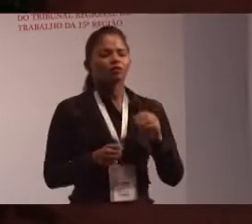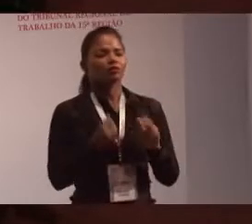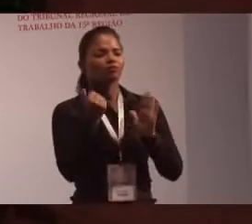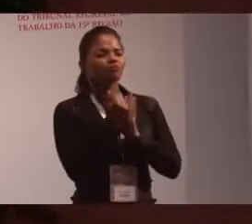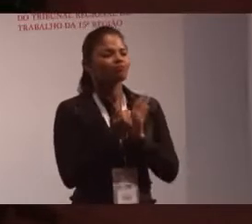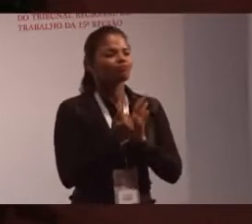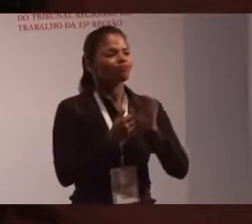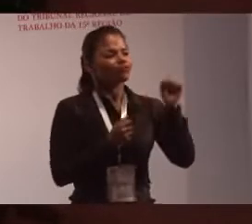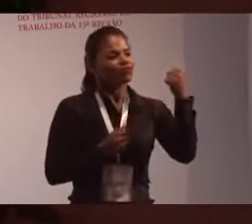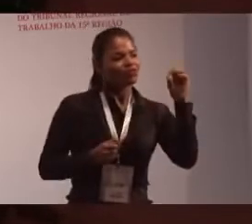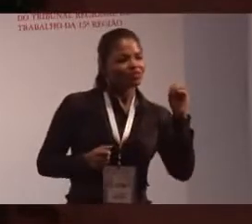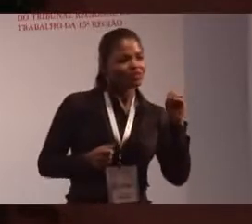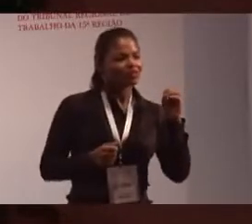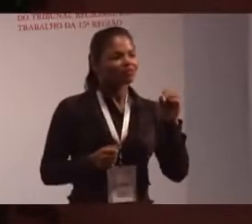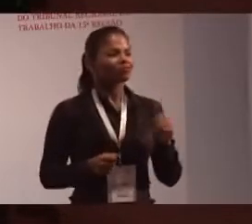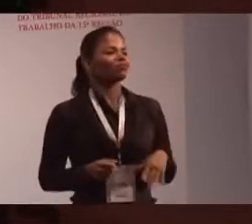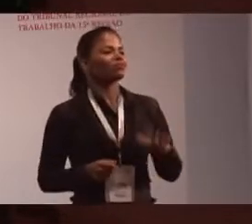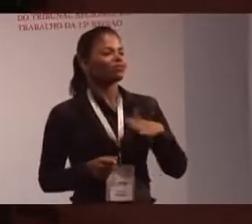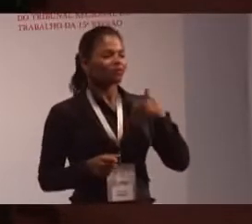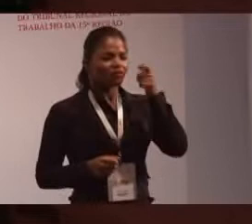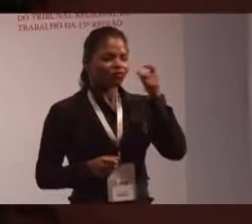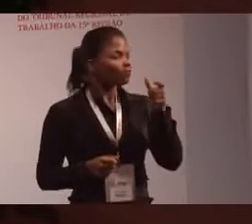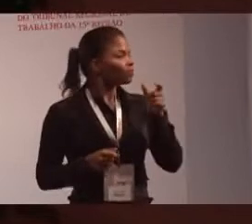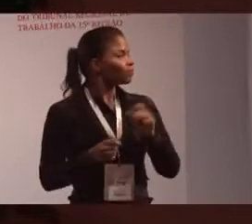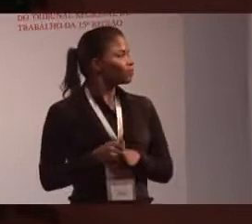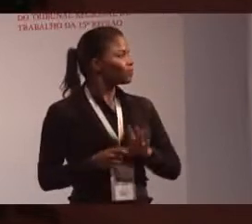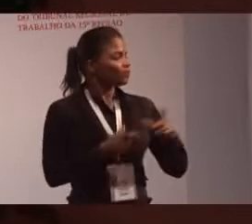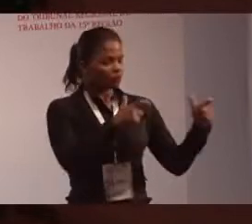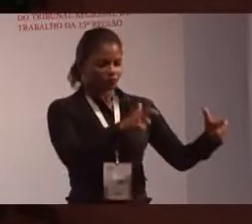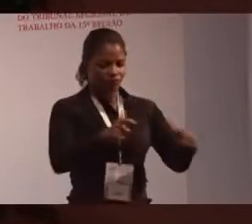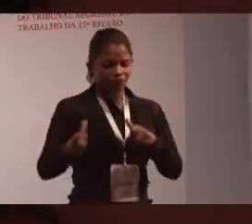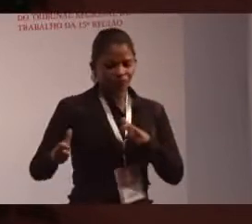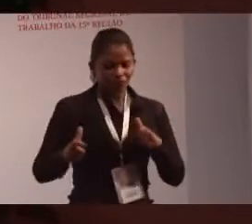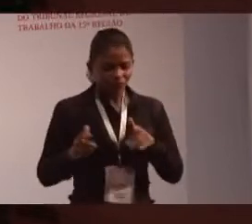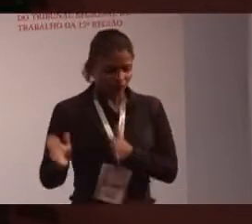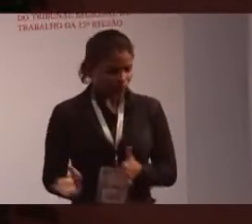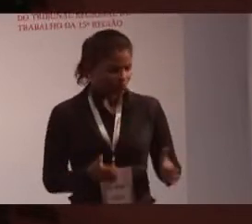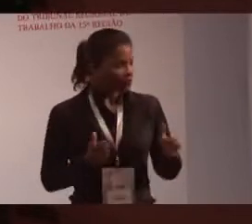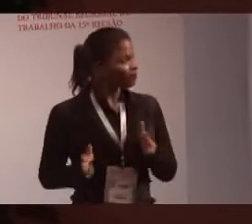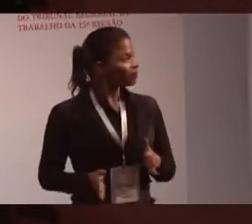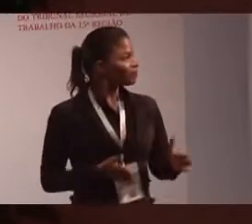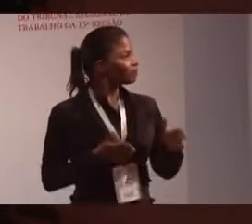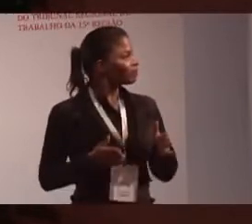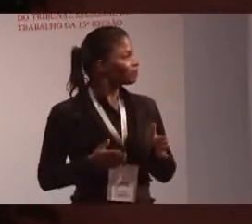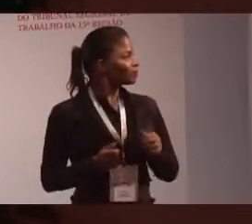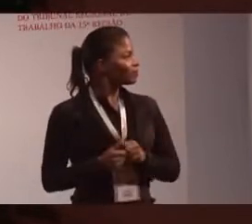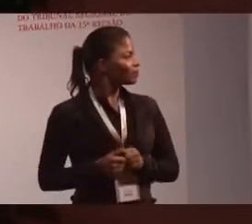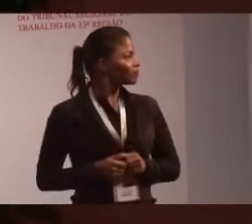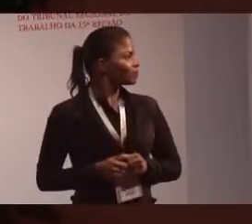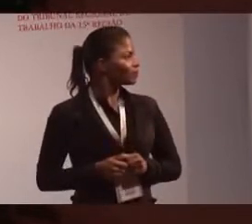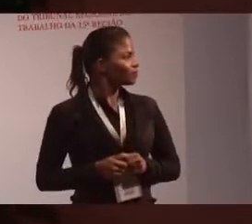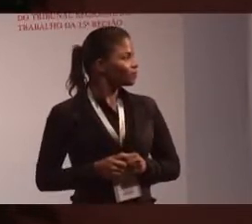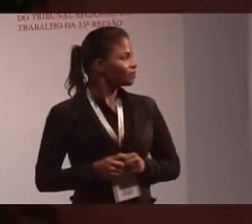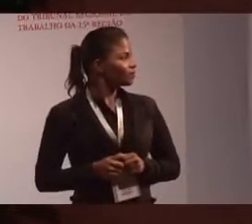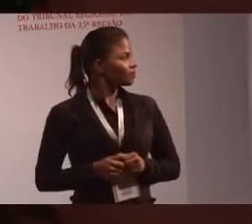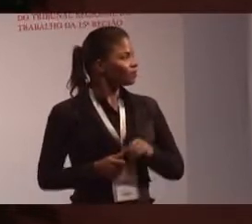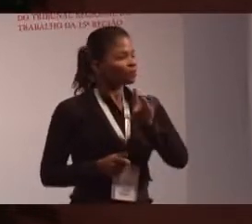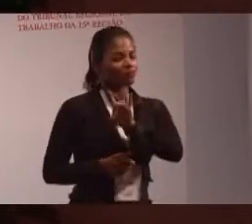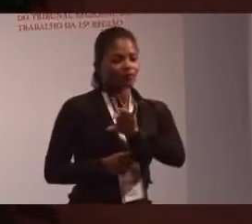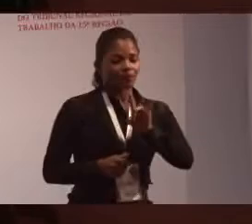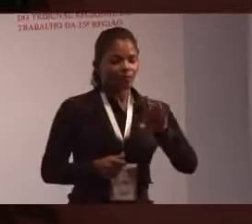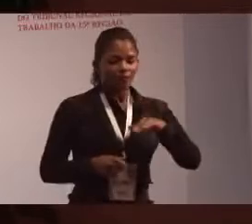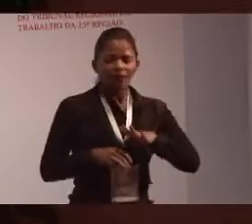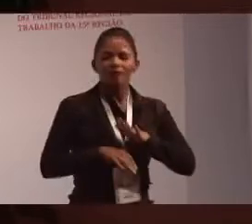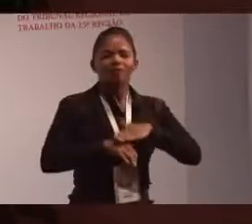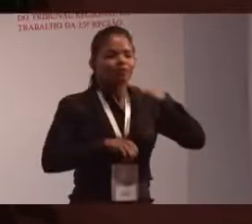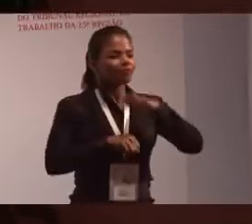80. E tende a se intensificar a modificação da localização dos processos produtivos, que cada vez mais